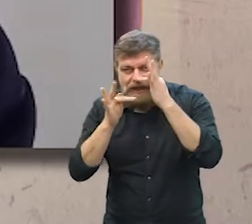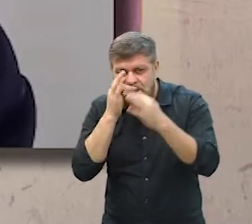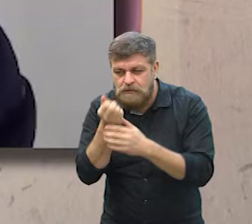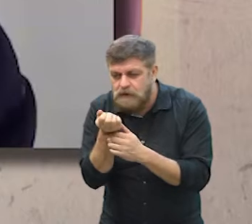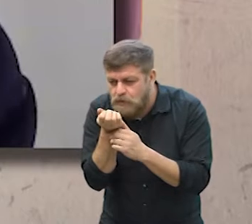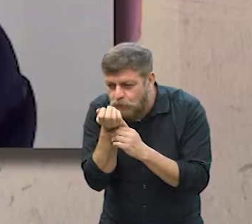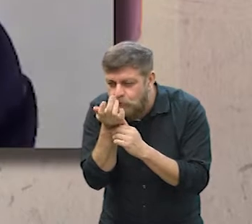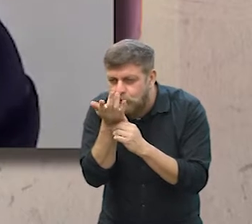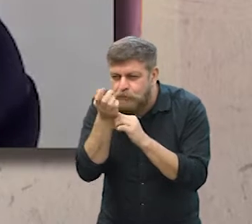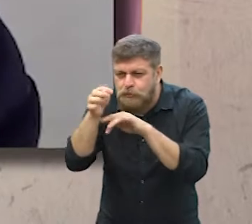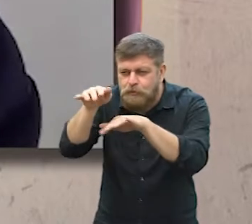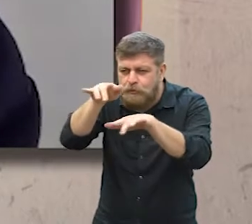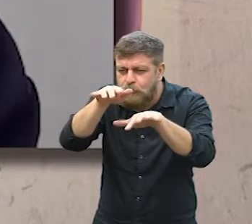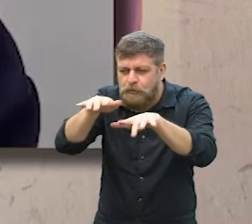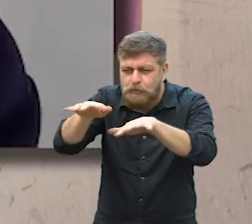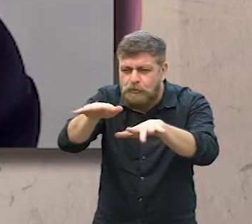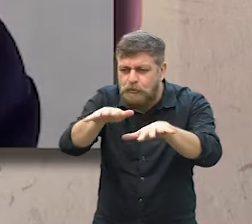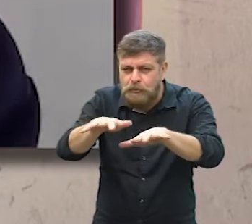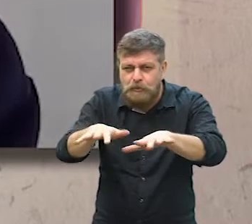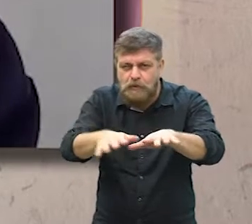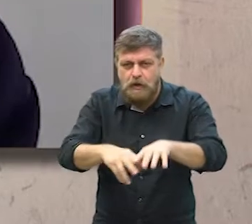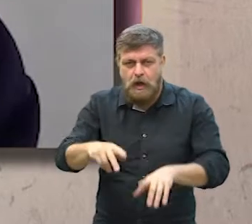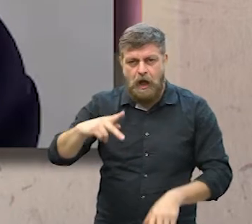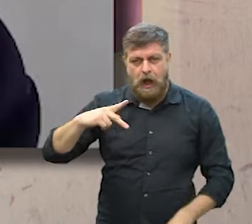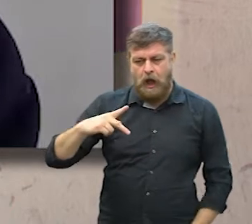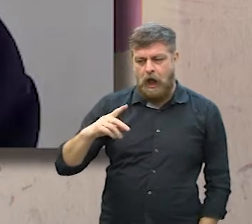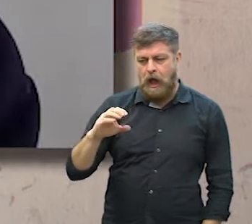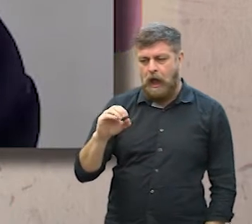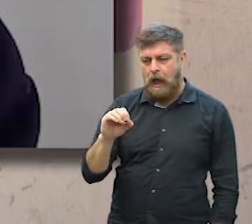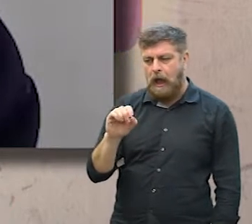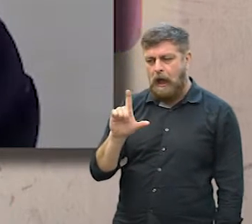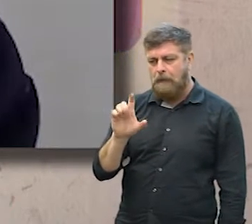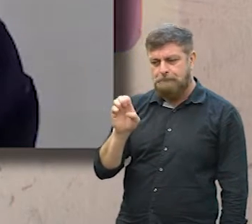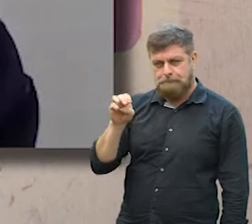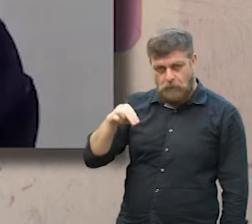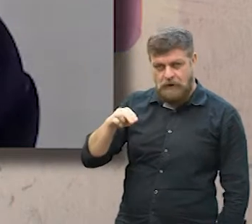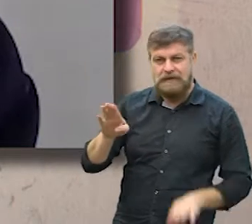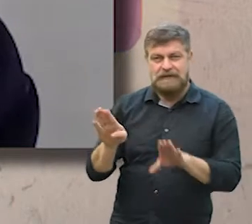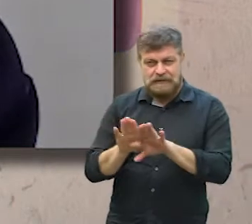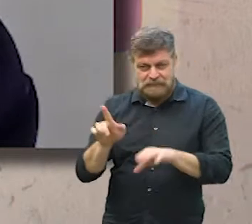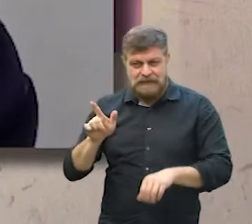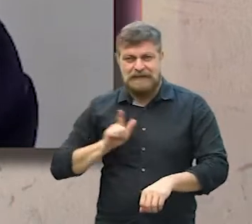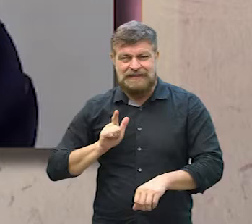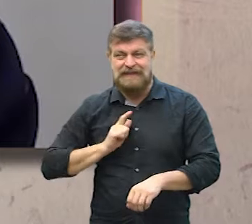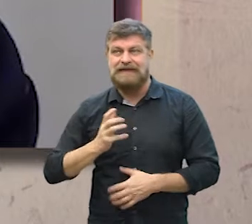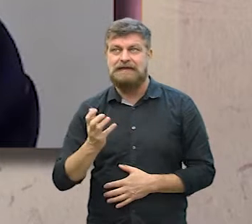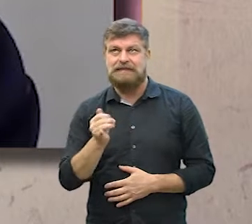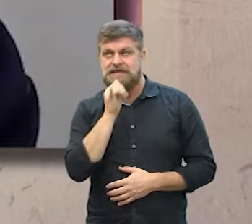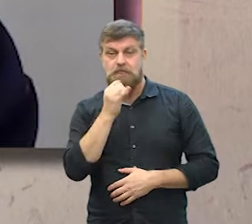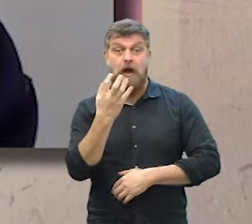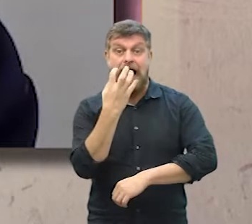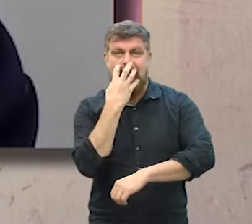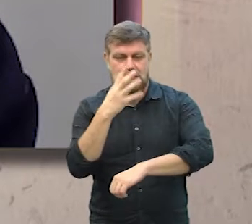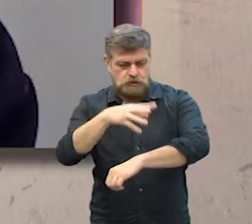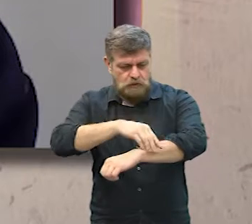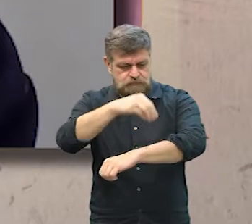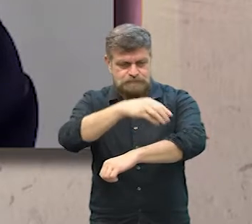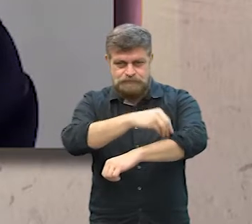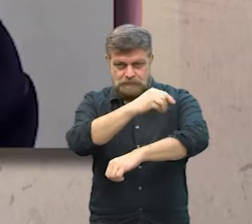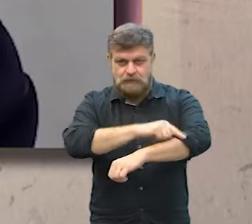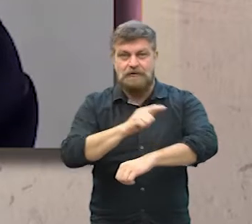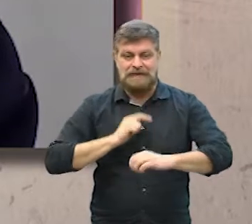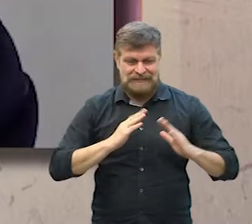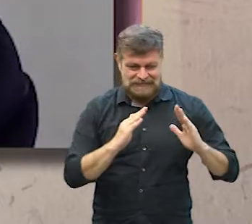um fator importante. Mas proteína de animais domésticos são muito importantes, né? A gente tem muitos cães e gatos